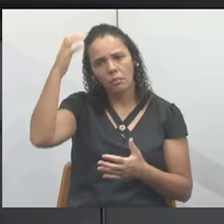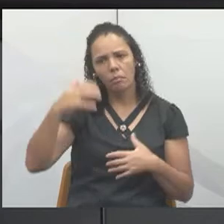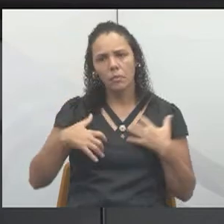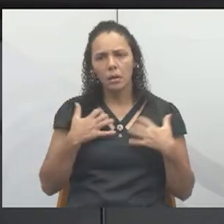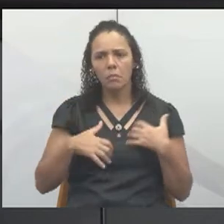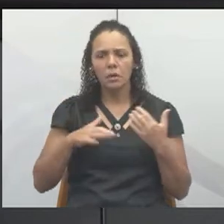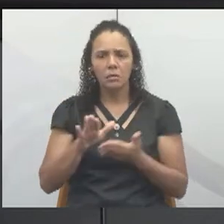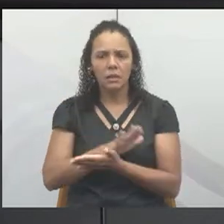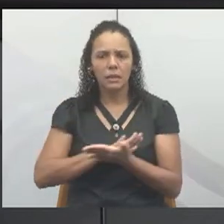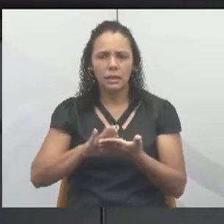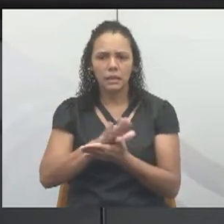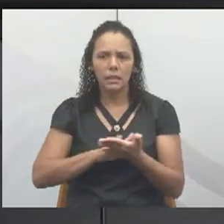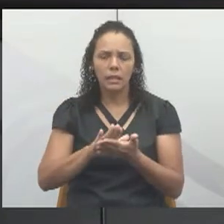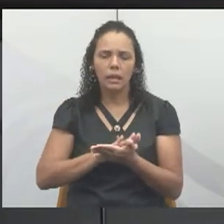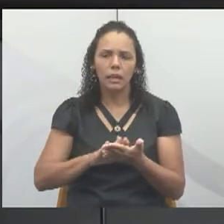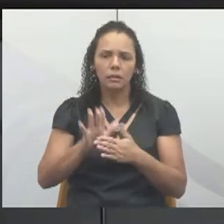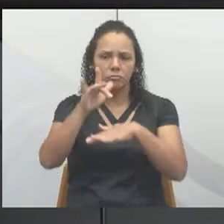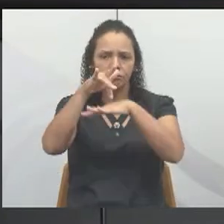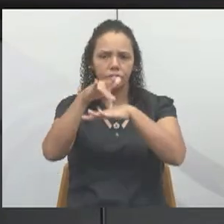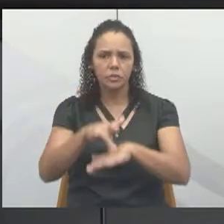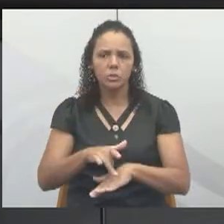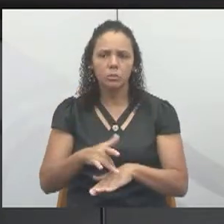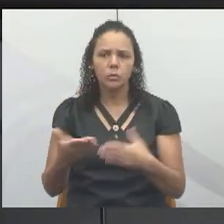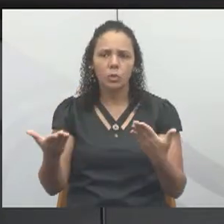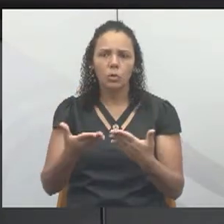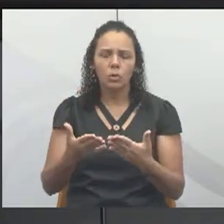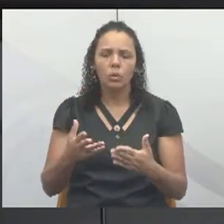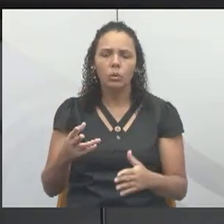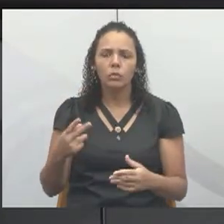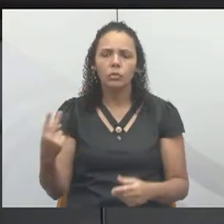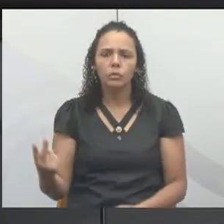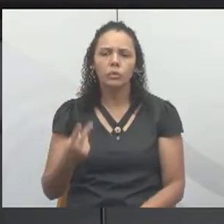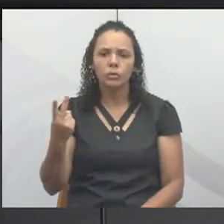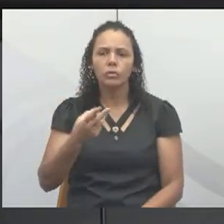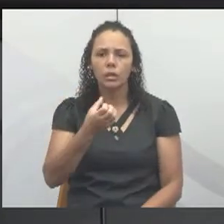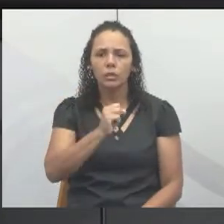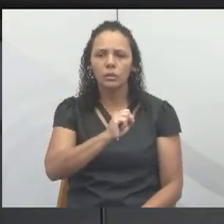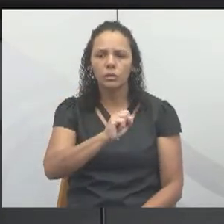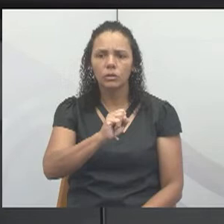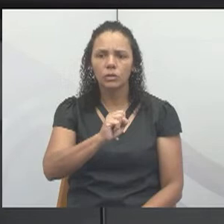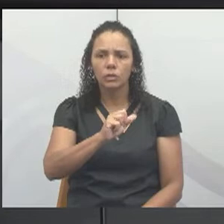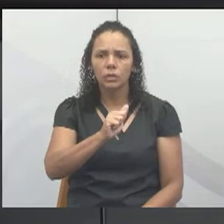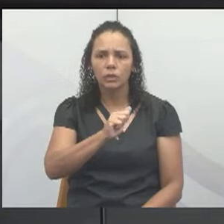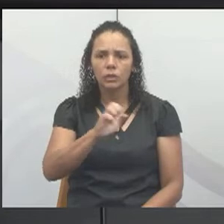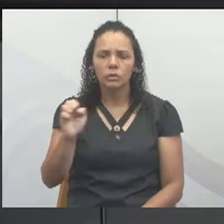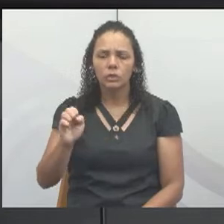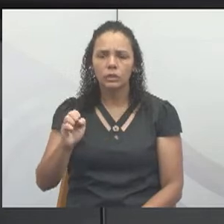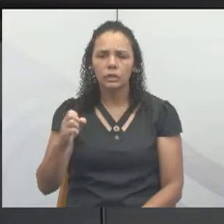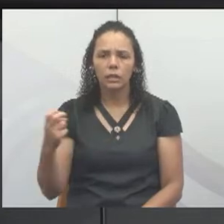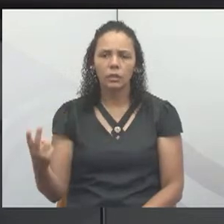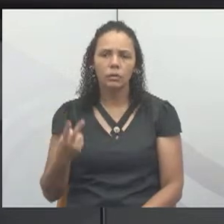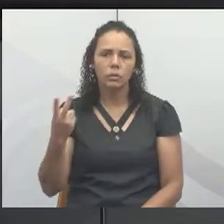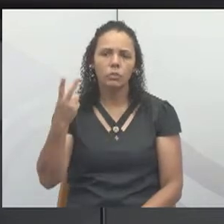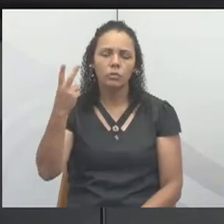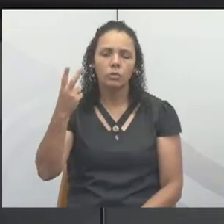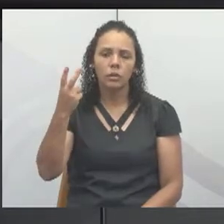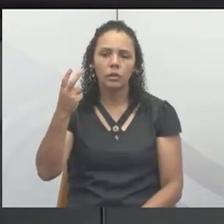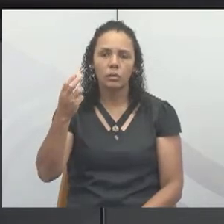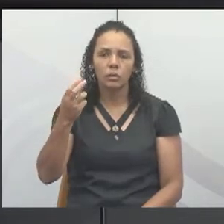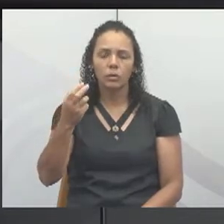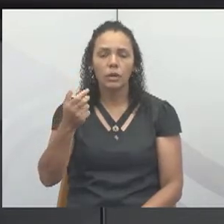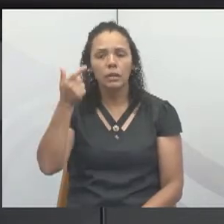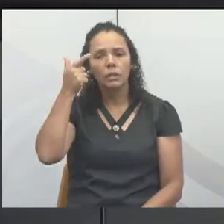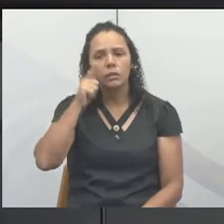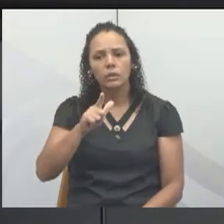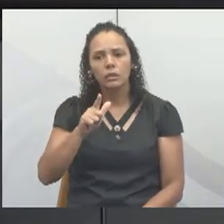você falou um pouco sobre o valor destinado ao SAI. O SAI foi a entidade que mais recebeu dinheiro aqui no Lei Orçamentária Anual do ano passado.